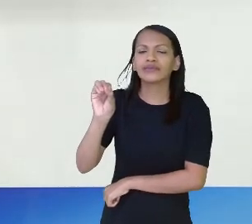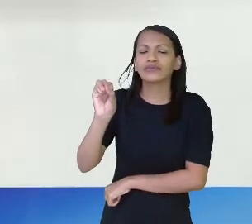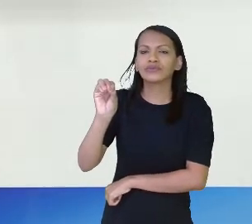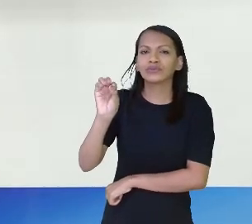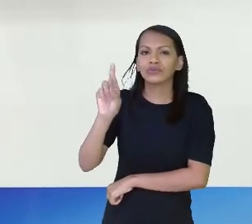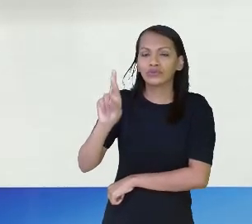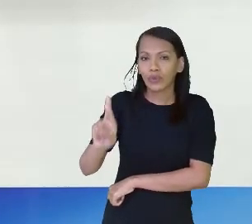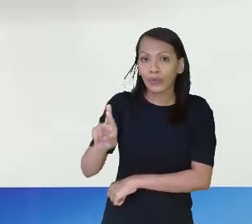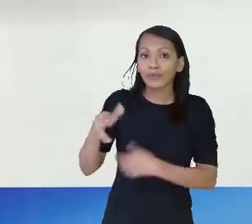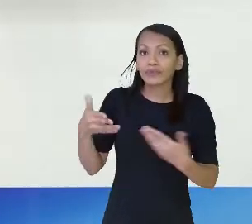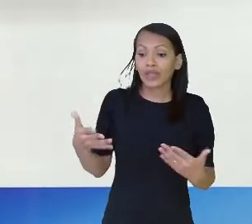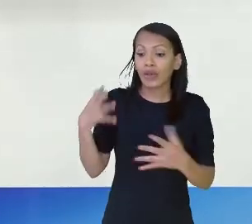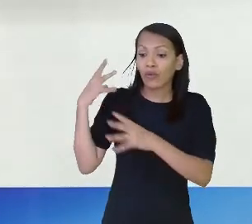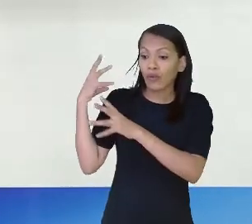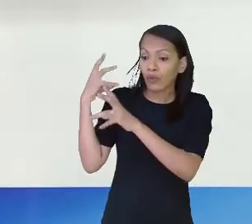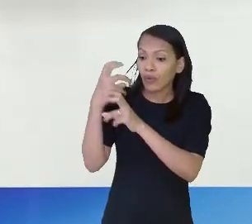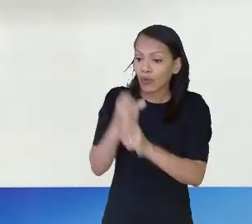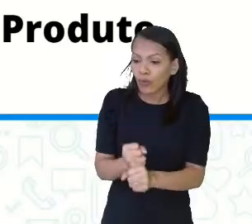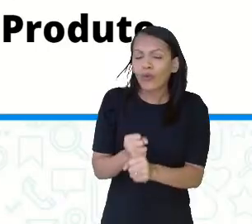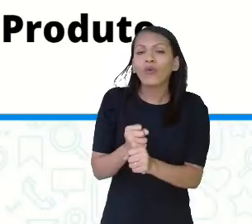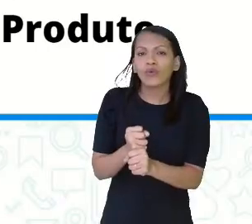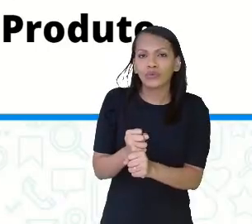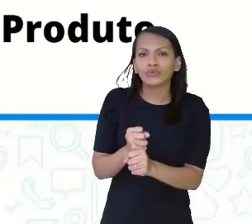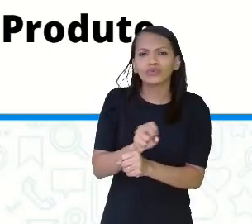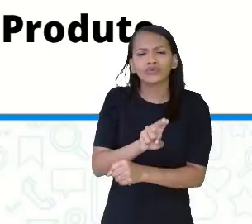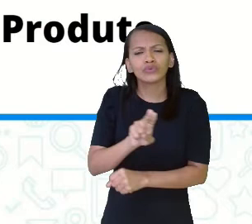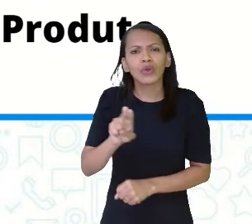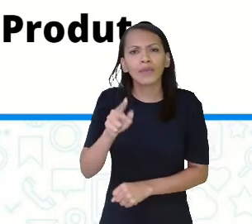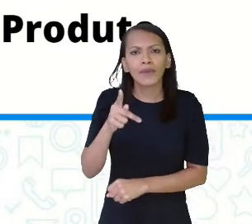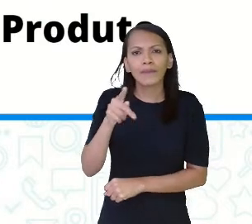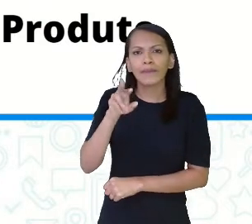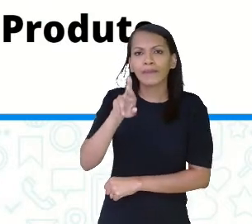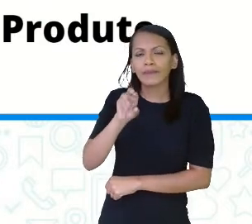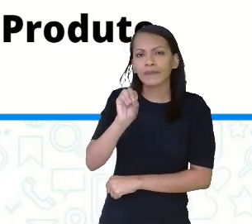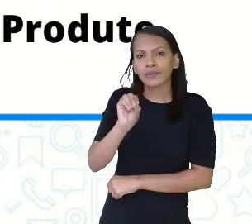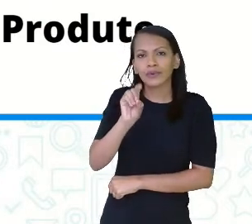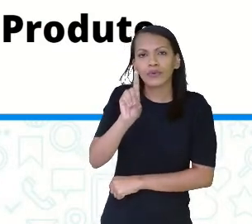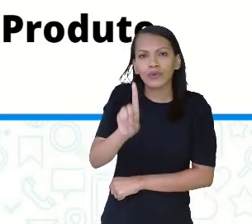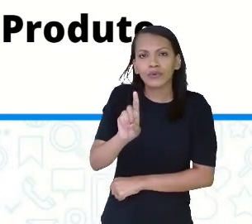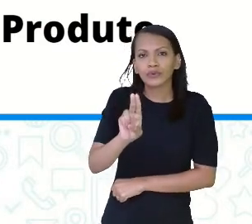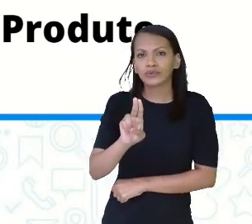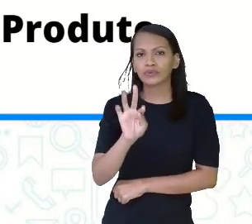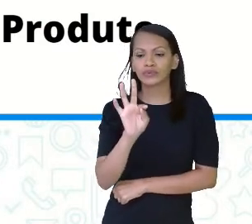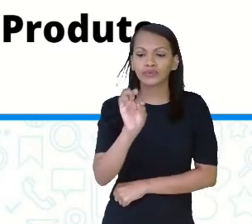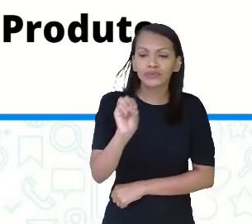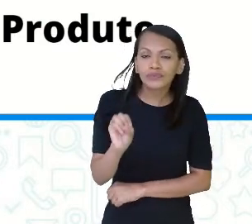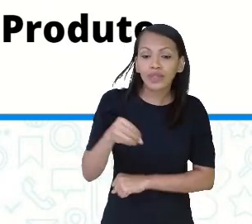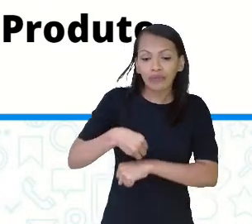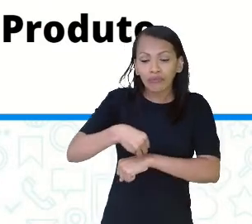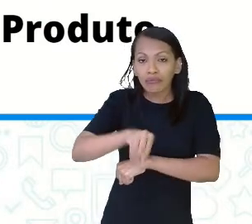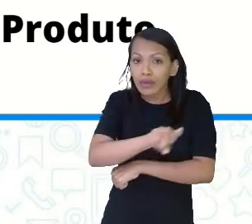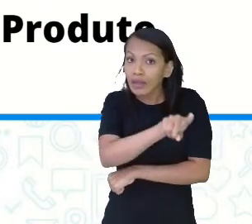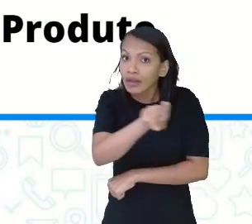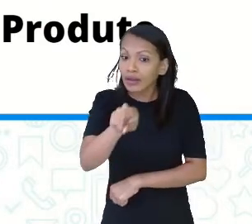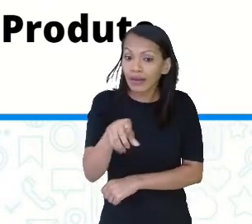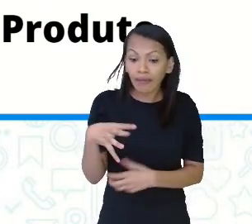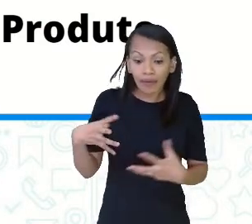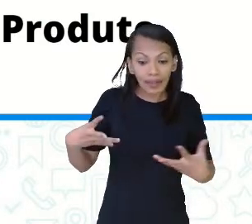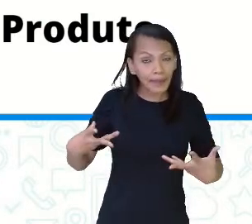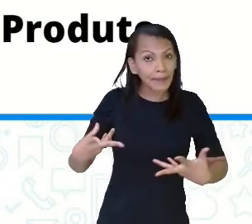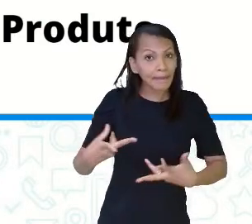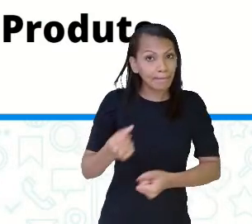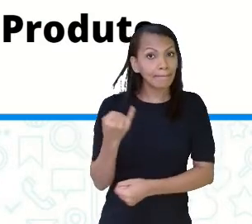final, certo? Um detalhe importante, isso é uma dica valorosa, valiosíssima.